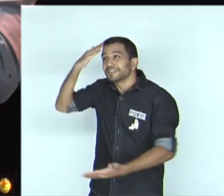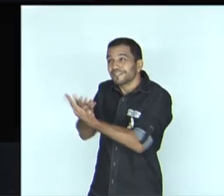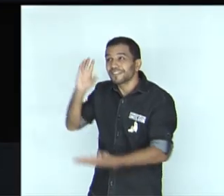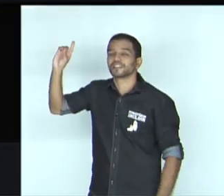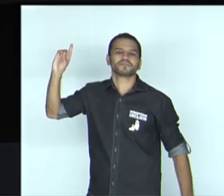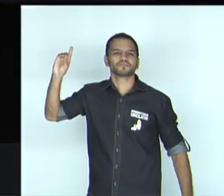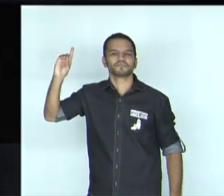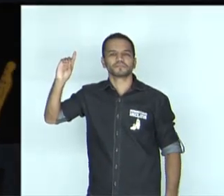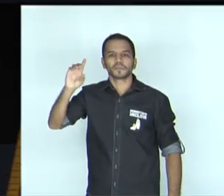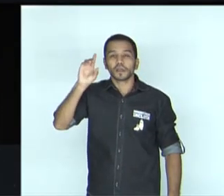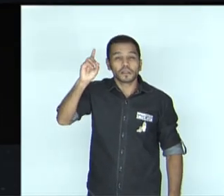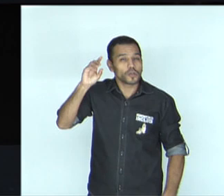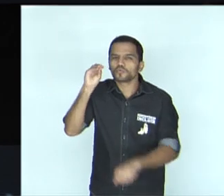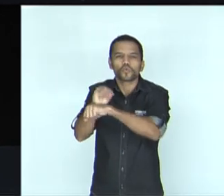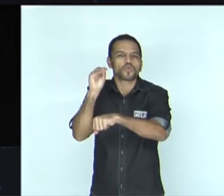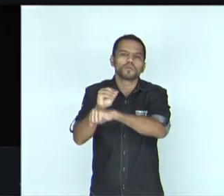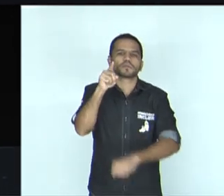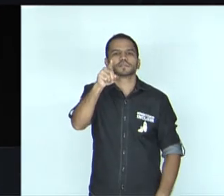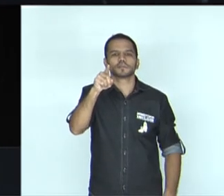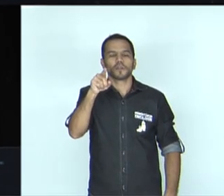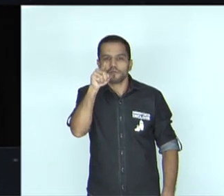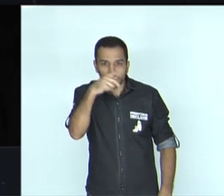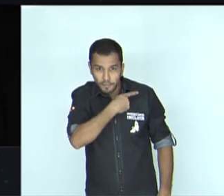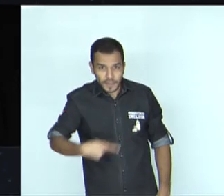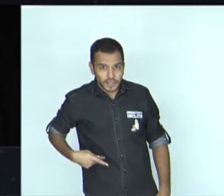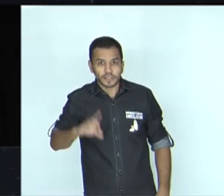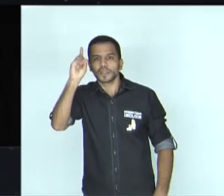Deus vai cuidar de você. Deus vai cuidar de você, presidente.